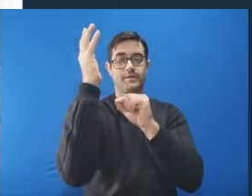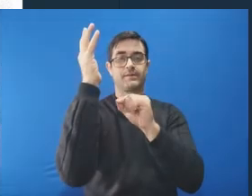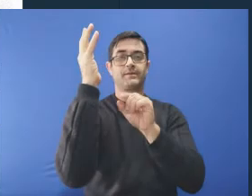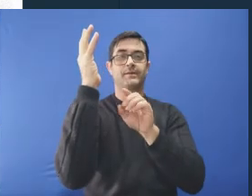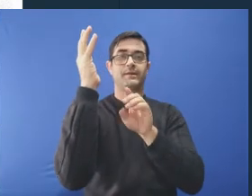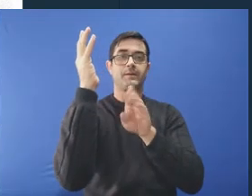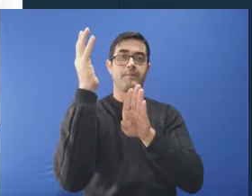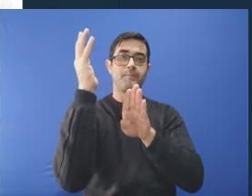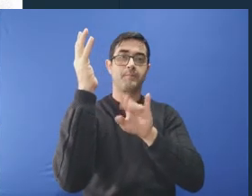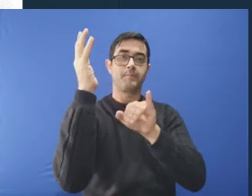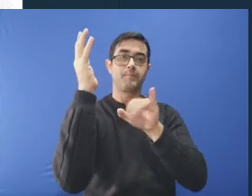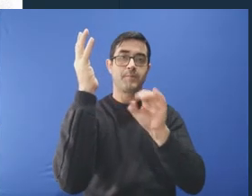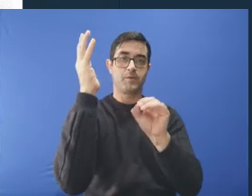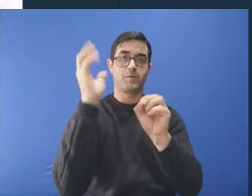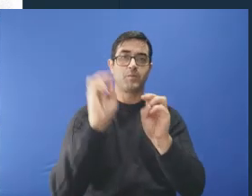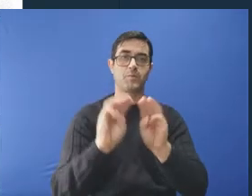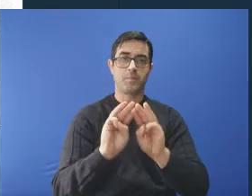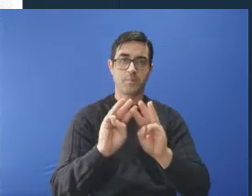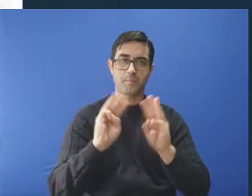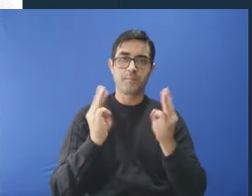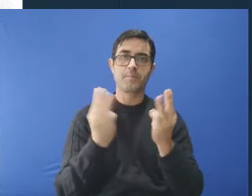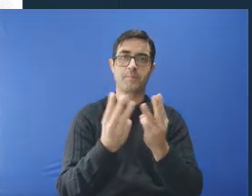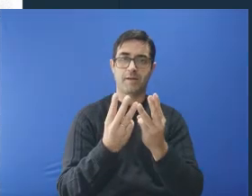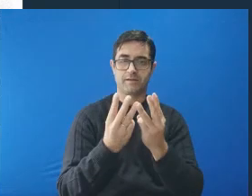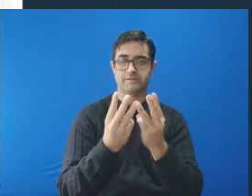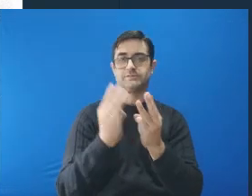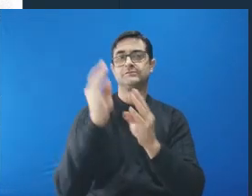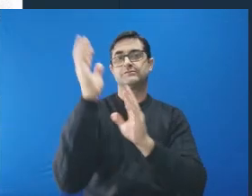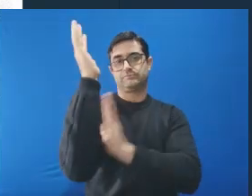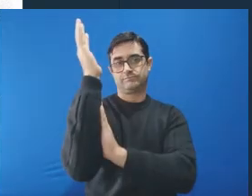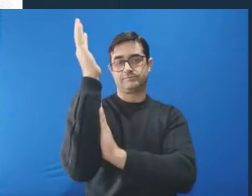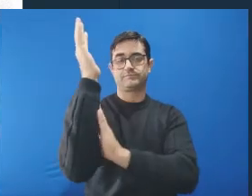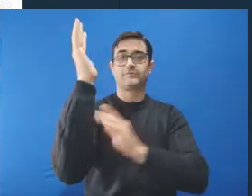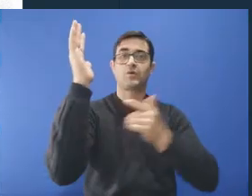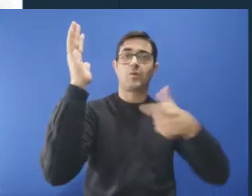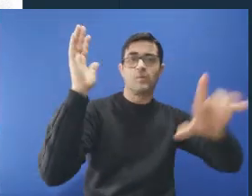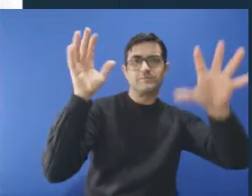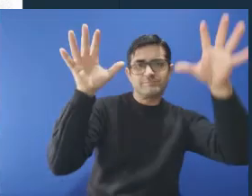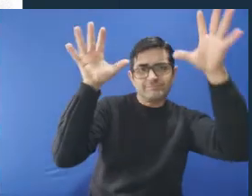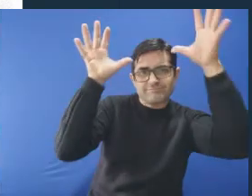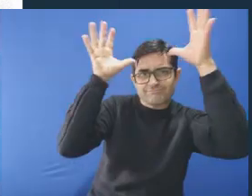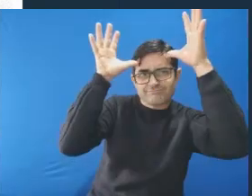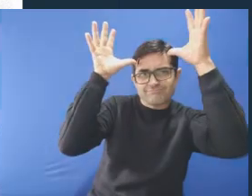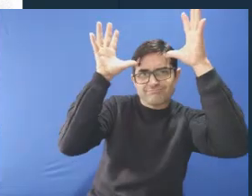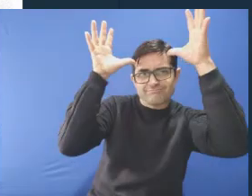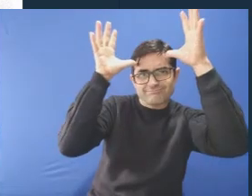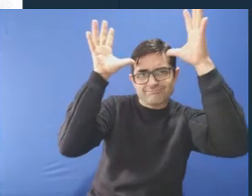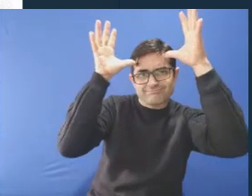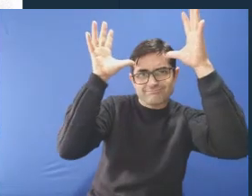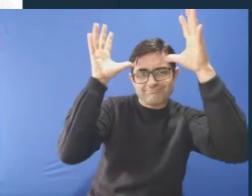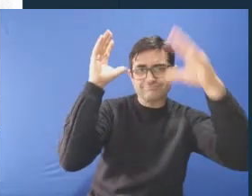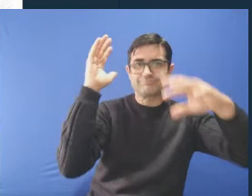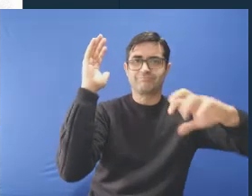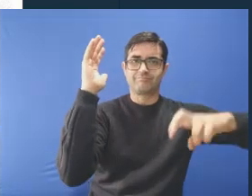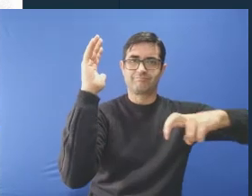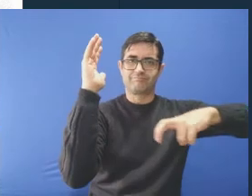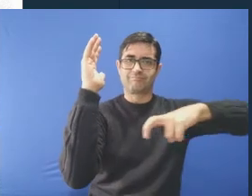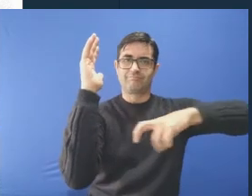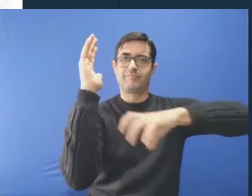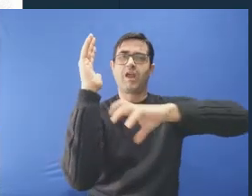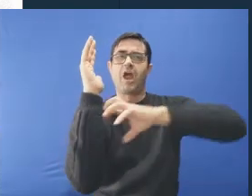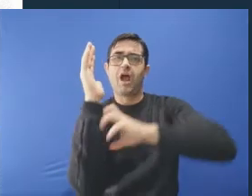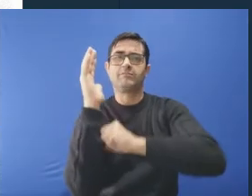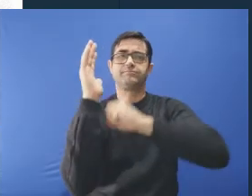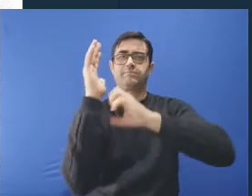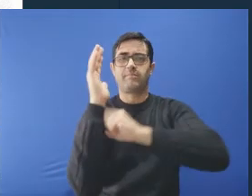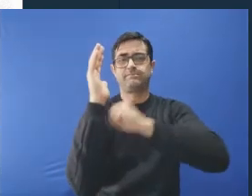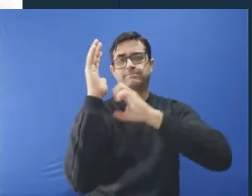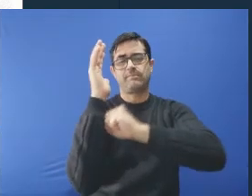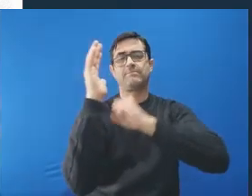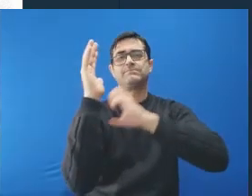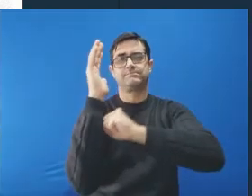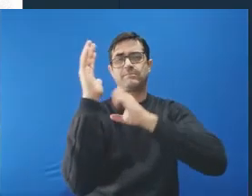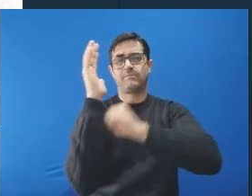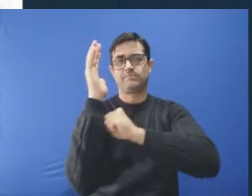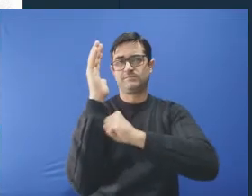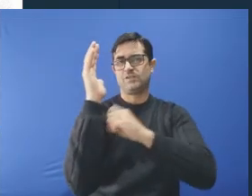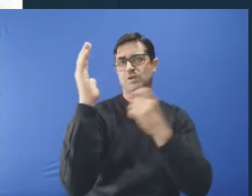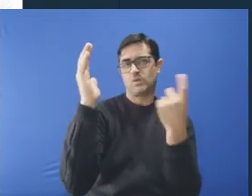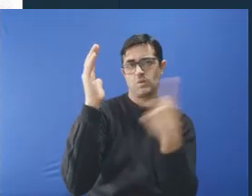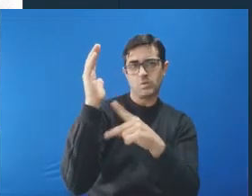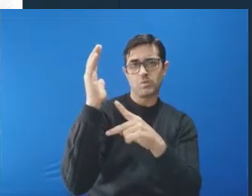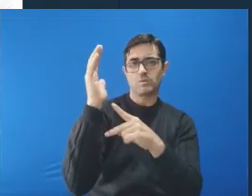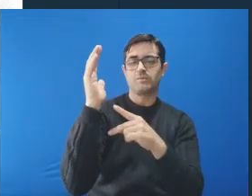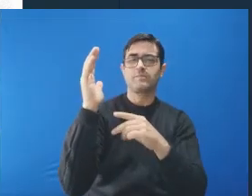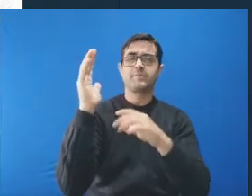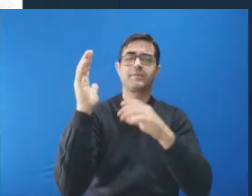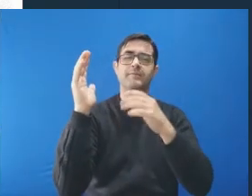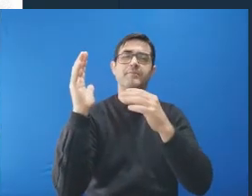Porém, boa parte disso já é resíduo, nem é assimilado. Por quê? Porque o vegetal, por exemplo, essa árvore que está